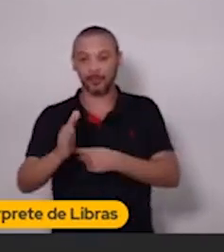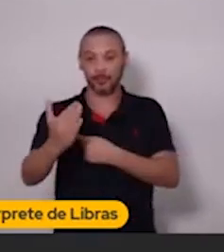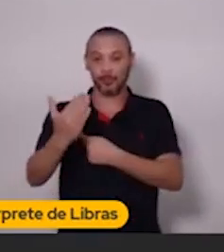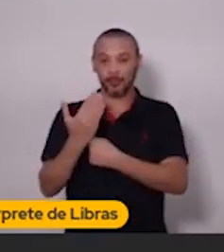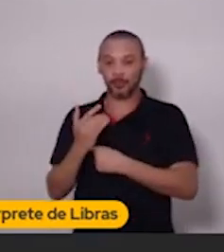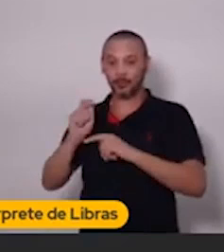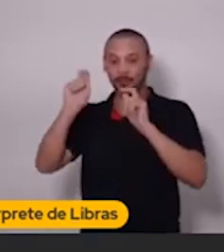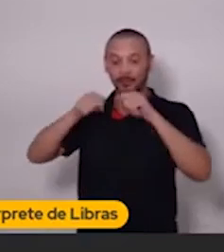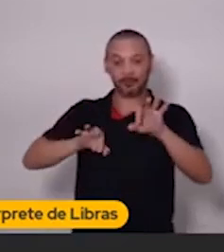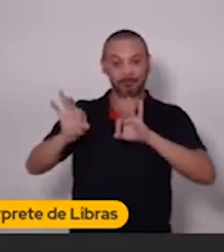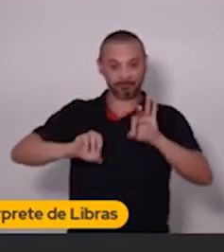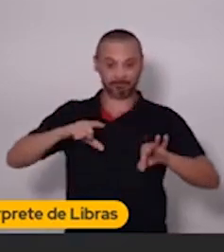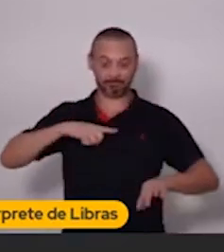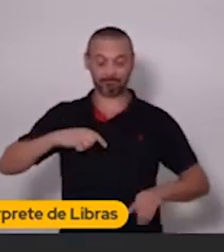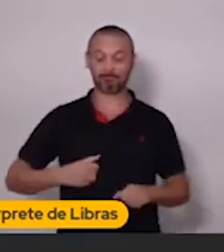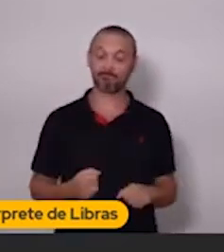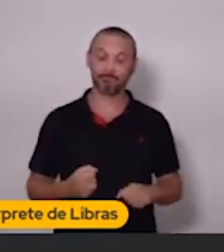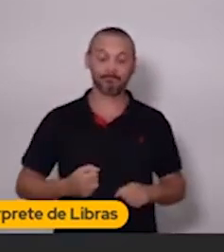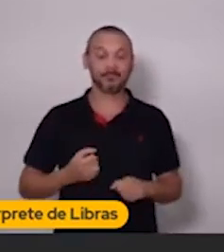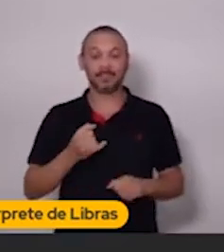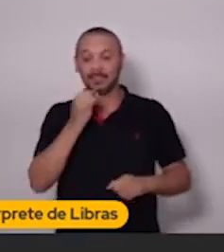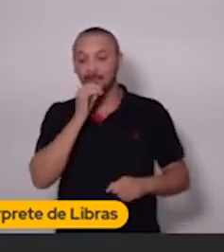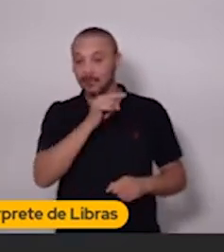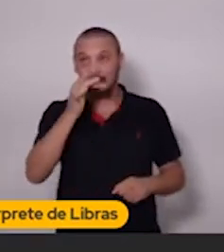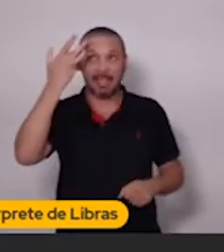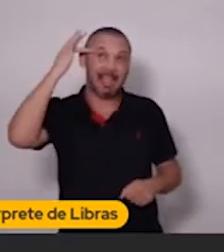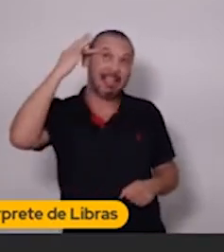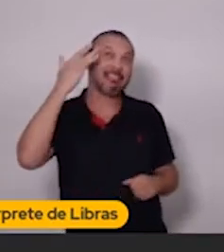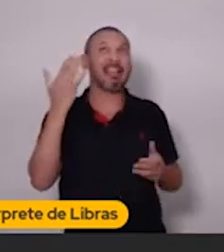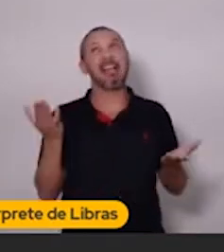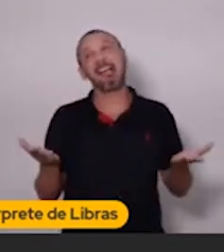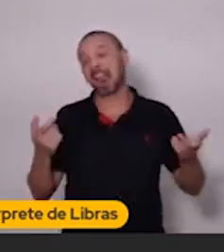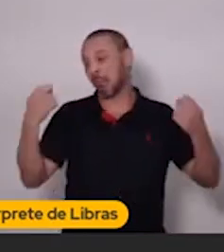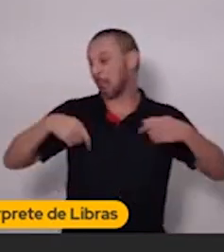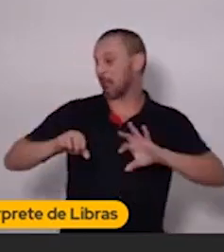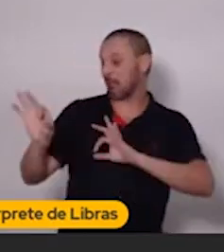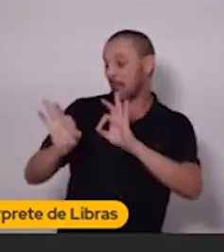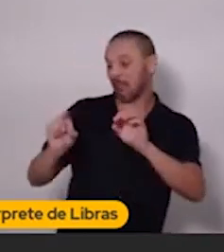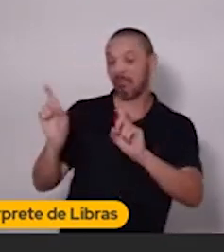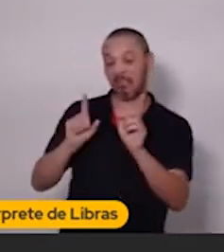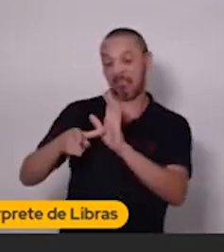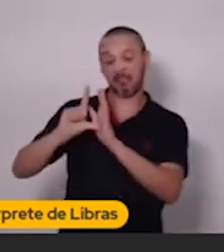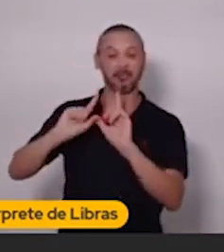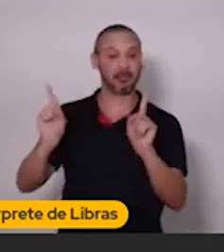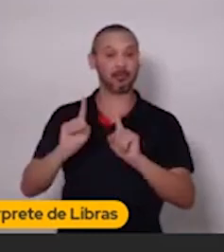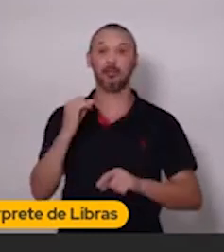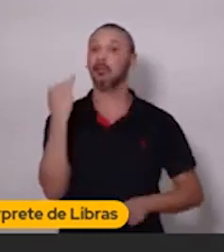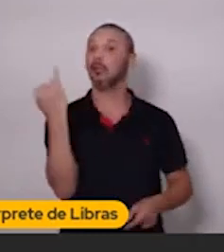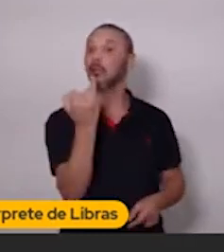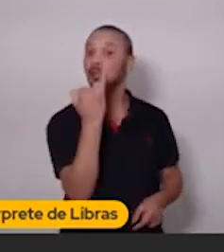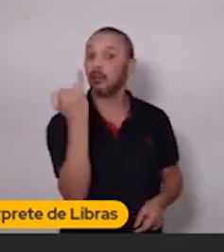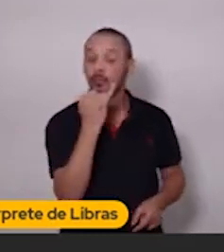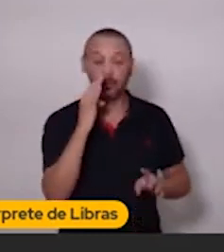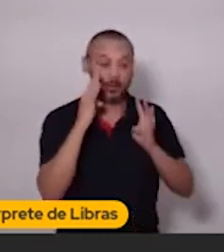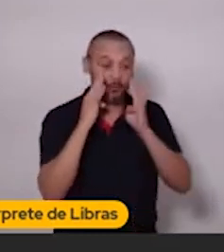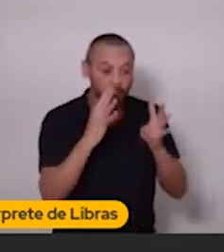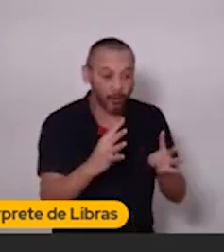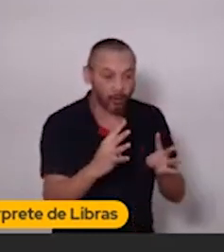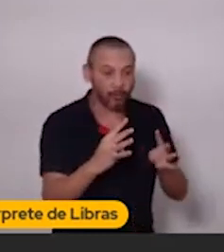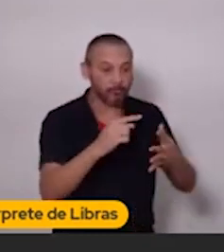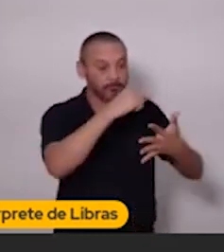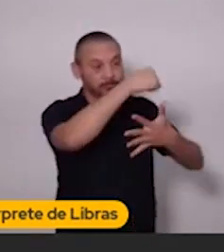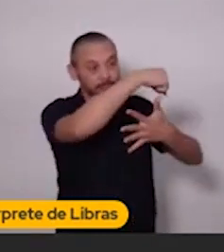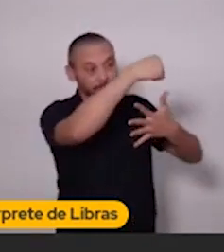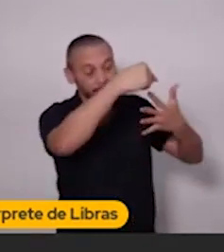tamanho da sua produção. Mesmo se você achar que você não precisa de tanto planejamento, é importante olhar para esses pontos que a gente vai